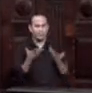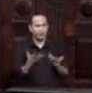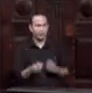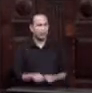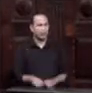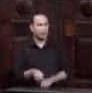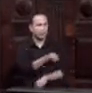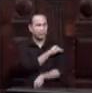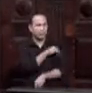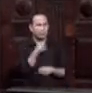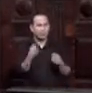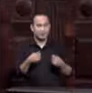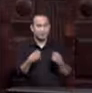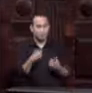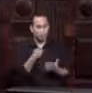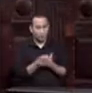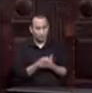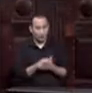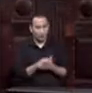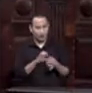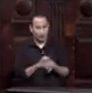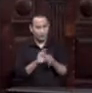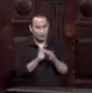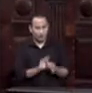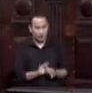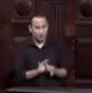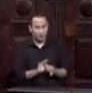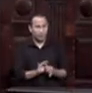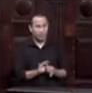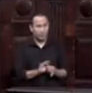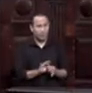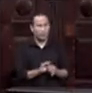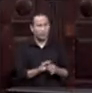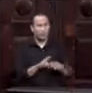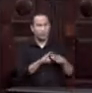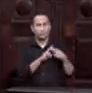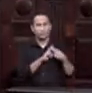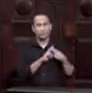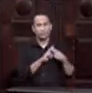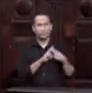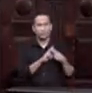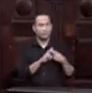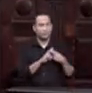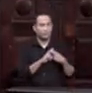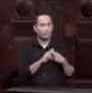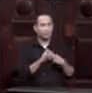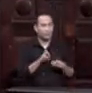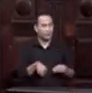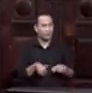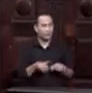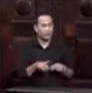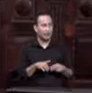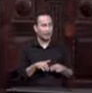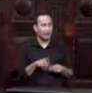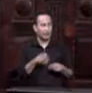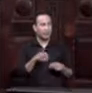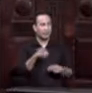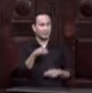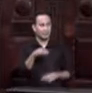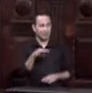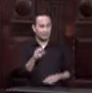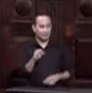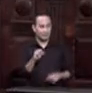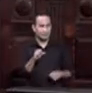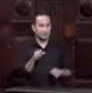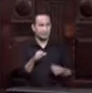Rio de Janeiro precisa cobrar da União as responsabilidades da União com a crise, que não é uma crise do Estado, é uma crise